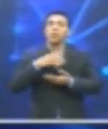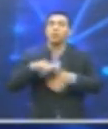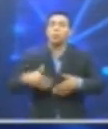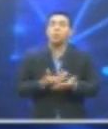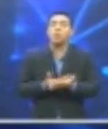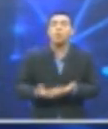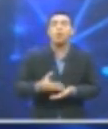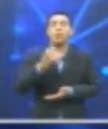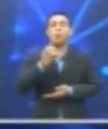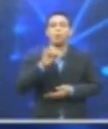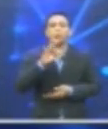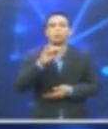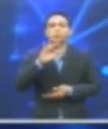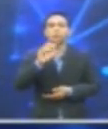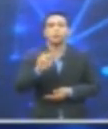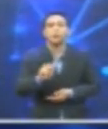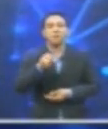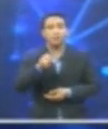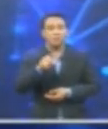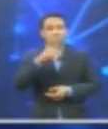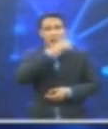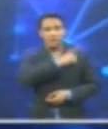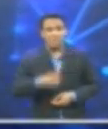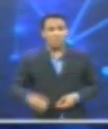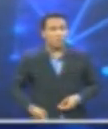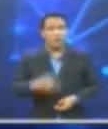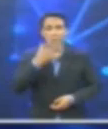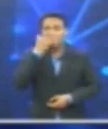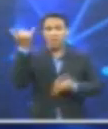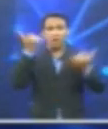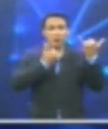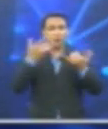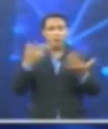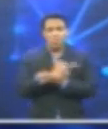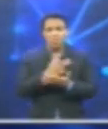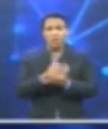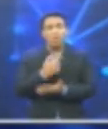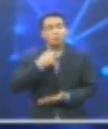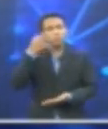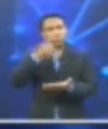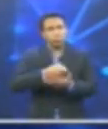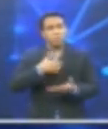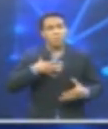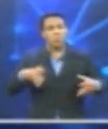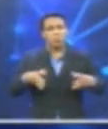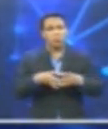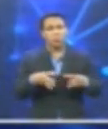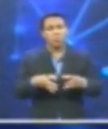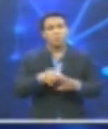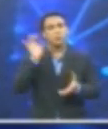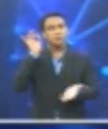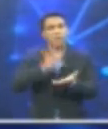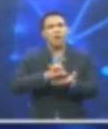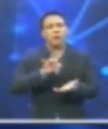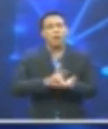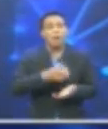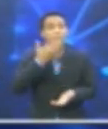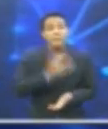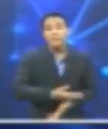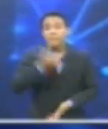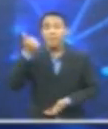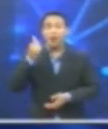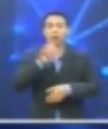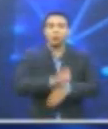barragem 85. Portanto, o deputado está desinformado e garanto que a minha equipe de excelência lá na SEMAR foi a melhor do